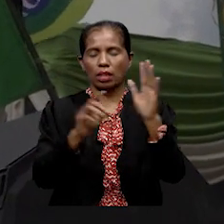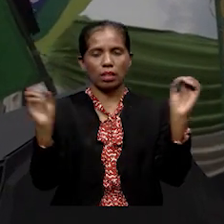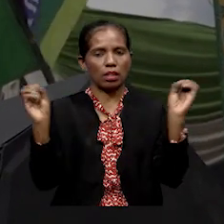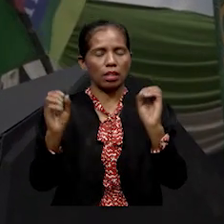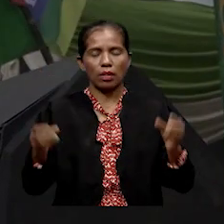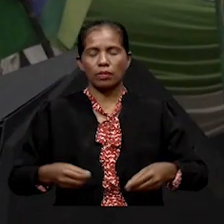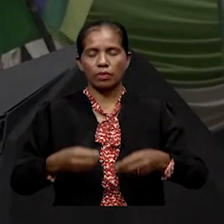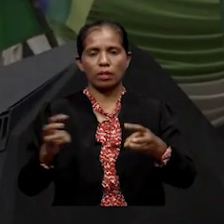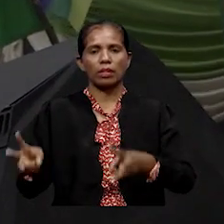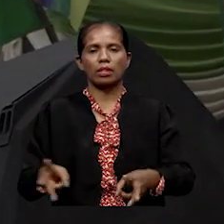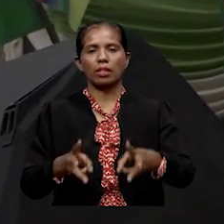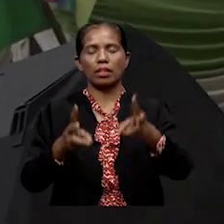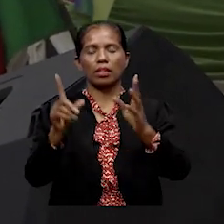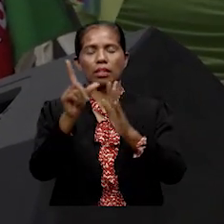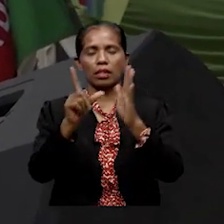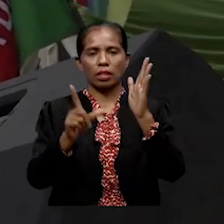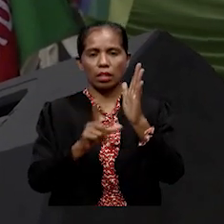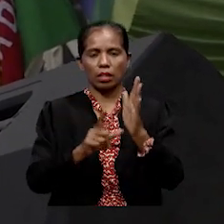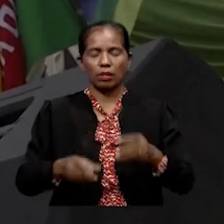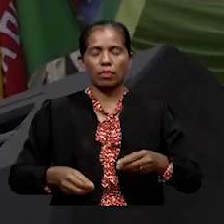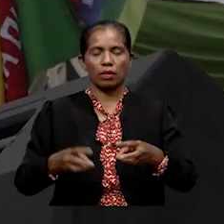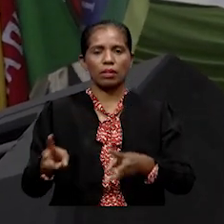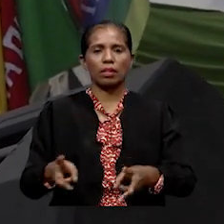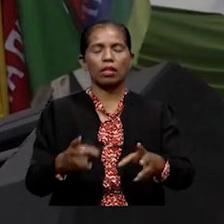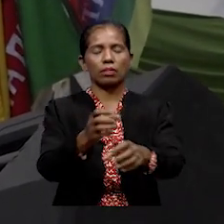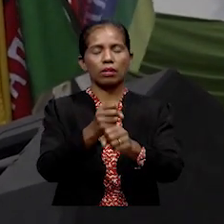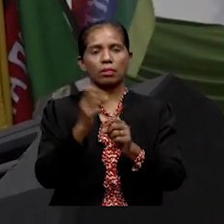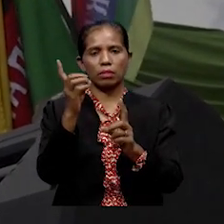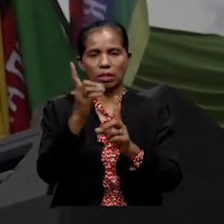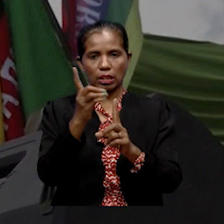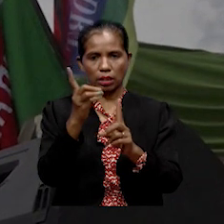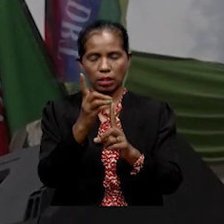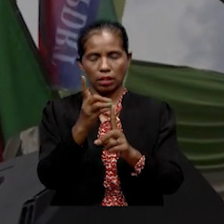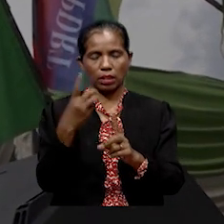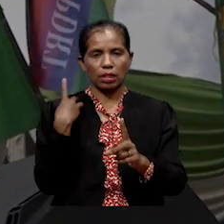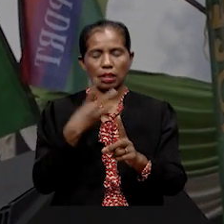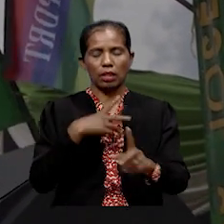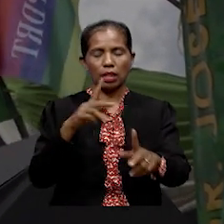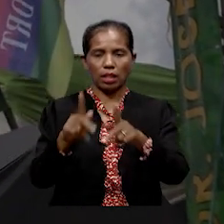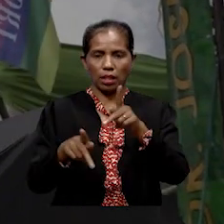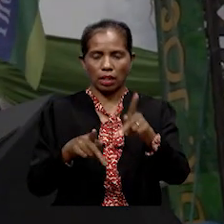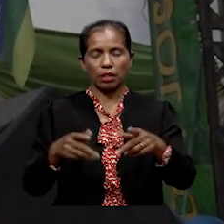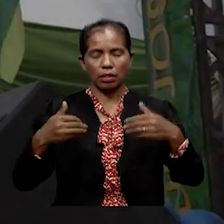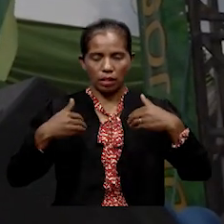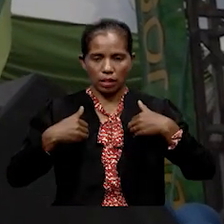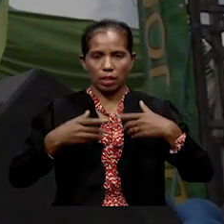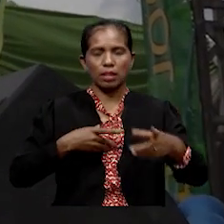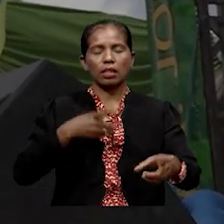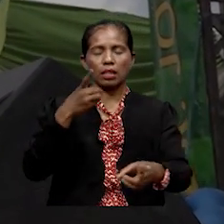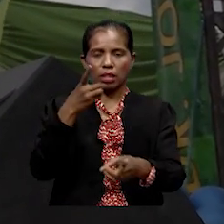lei fordala mas ainda de fiscais a simulada ainda de fiscais baga e a direito a